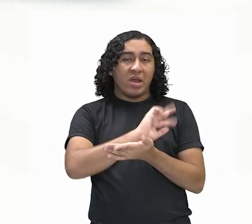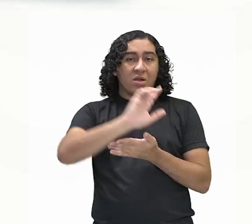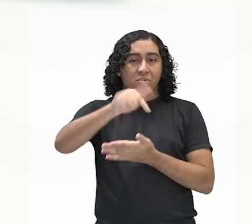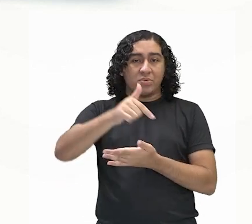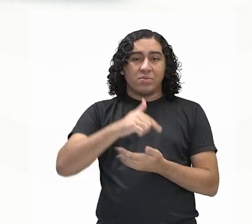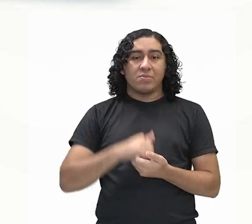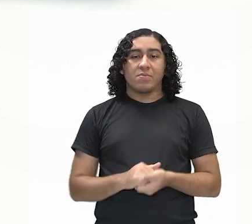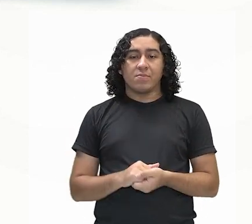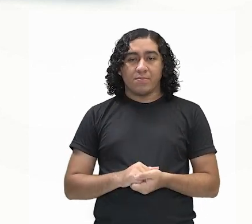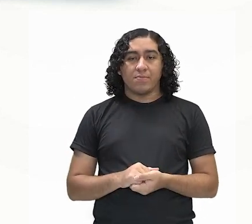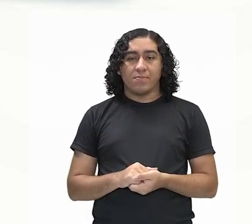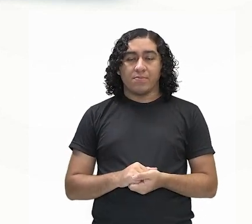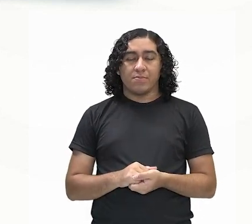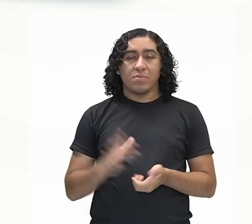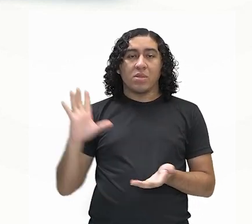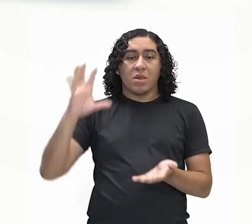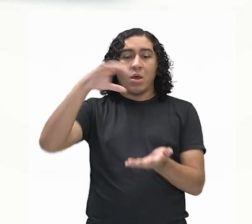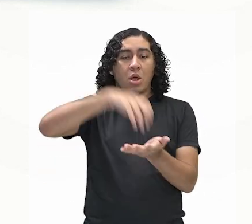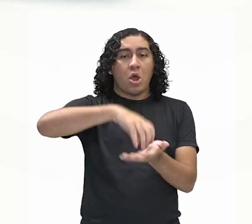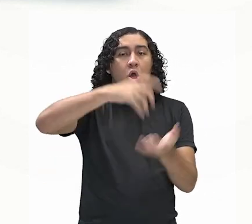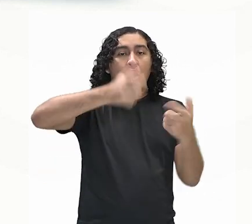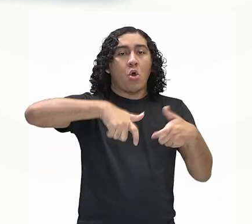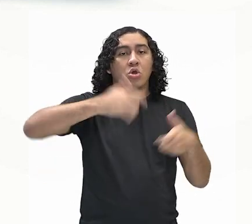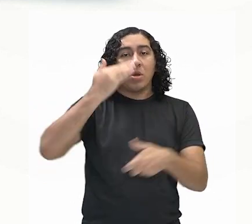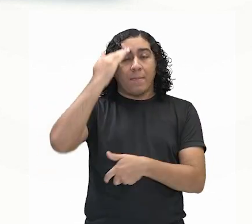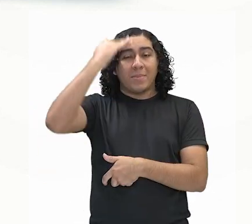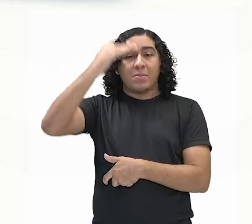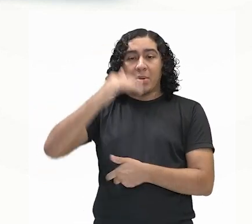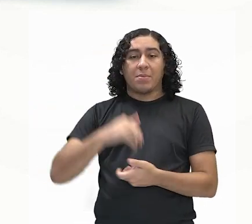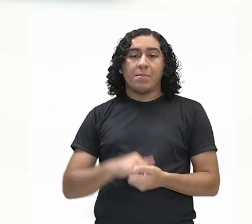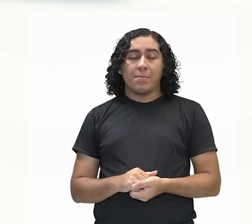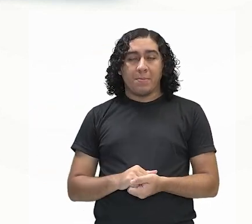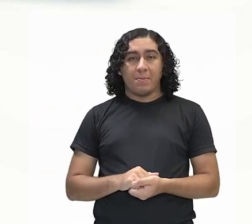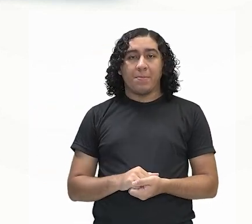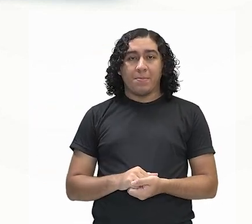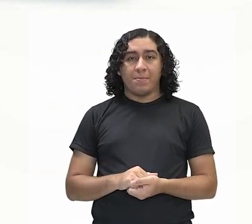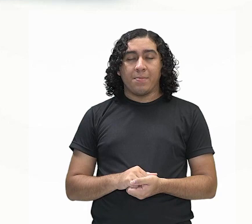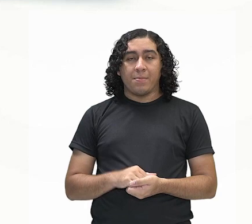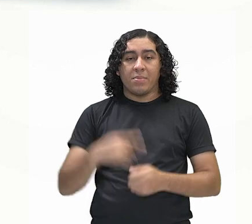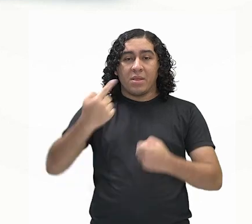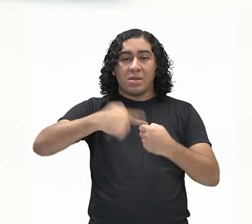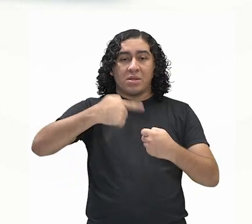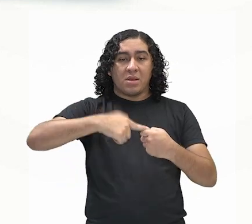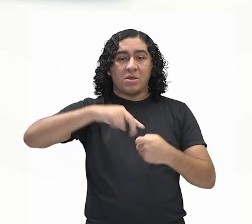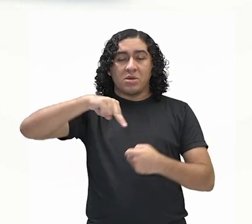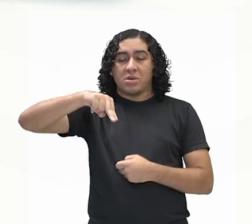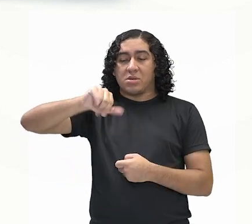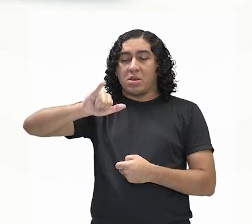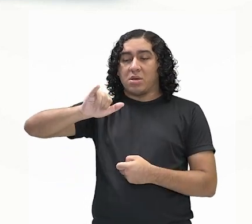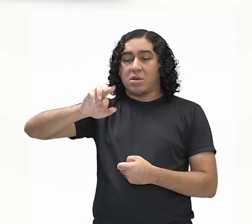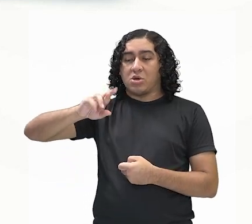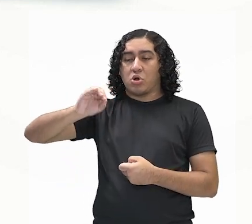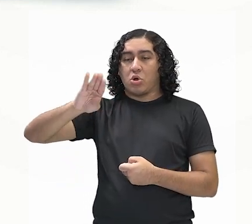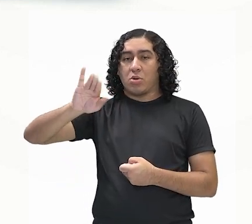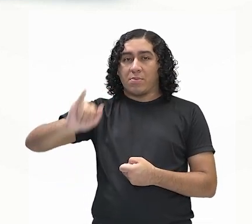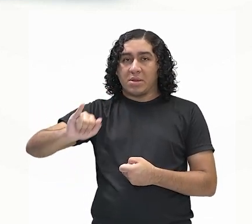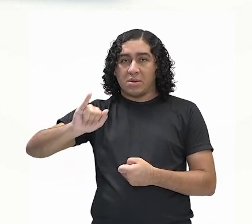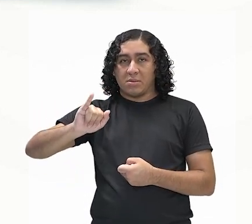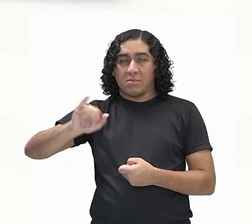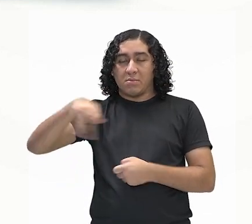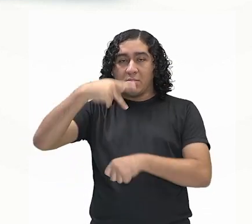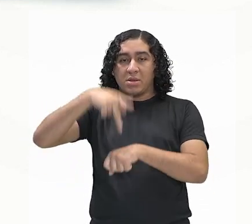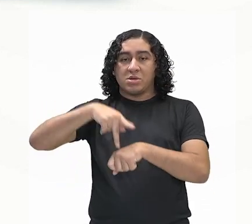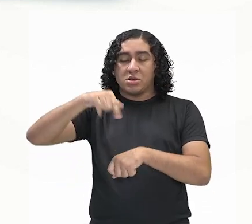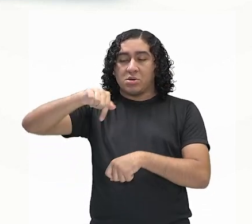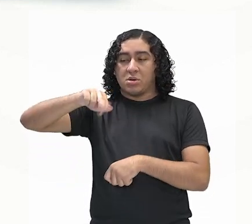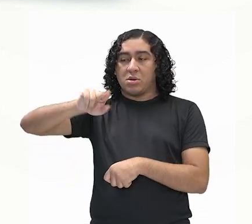A sede do PNUMA, ela fica na cidade de Nairobi, no Quênia, tá bom? Outro